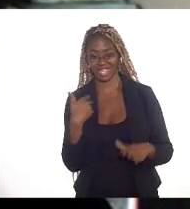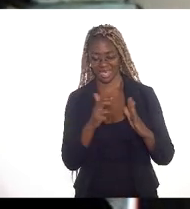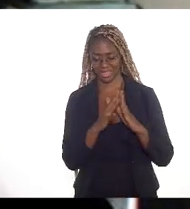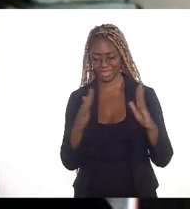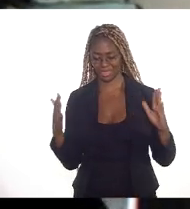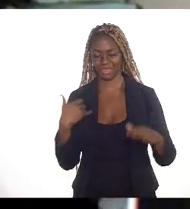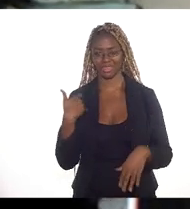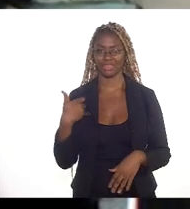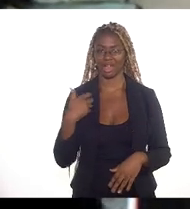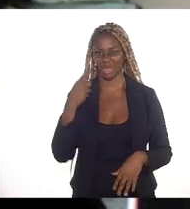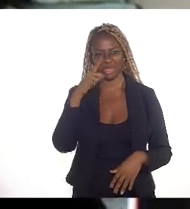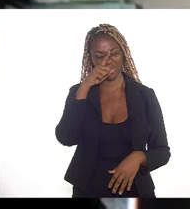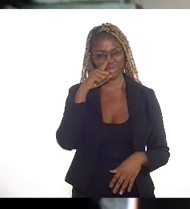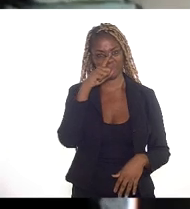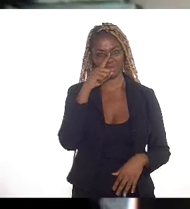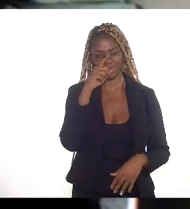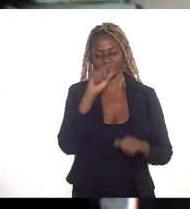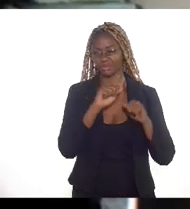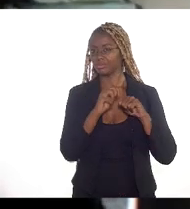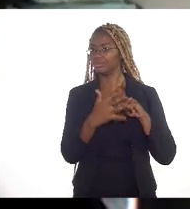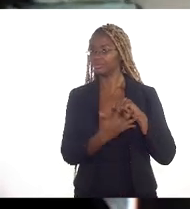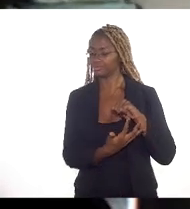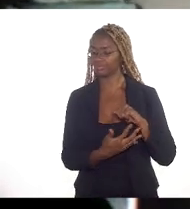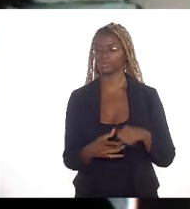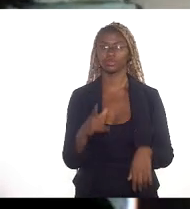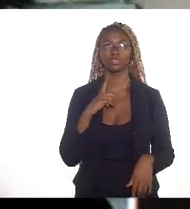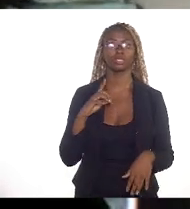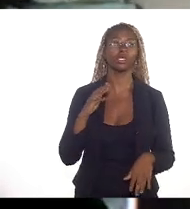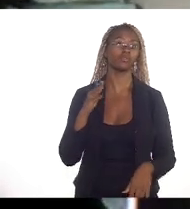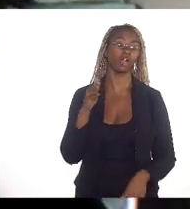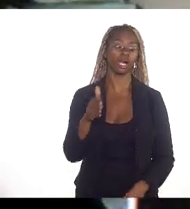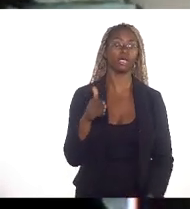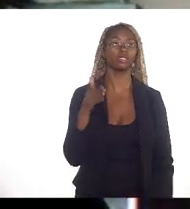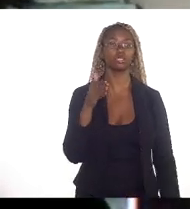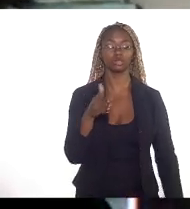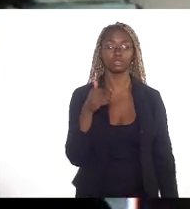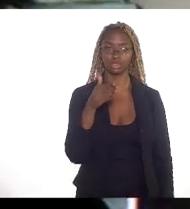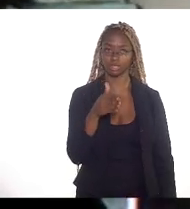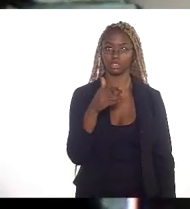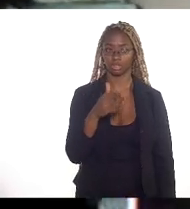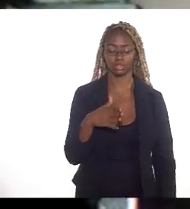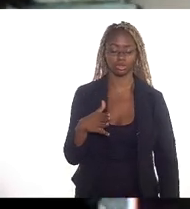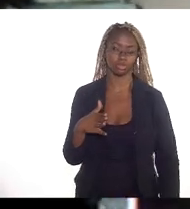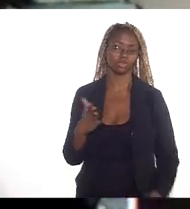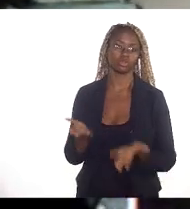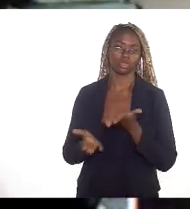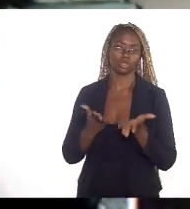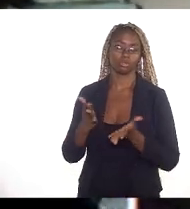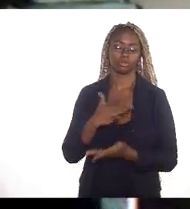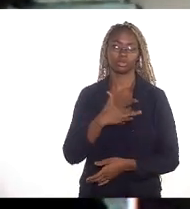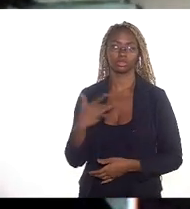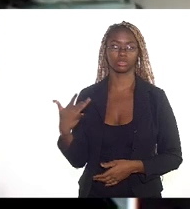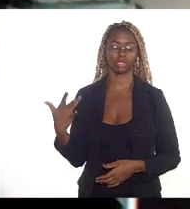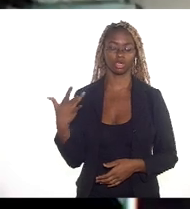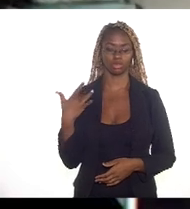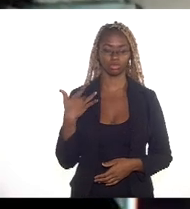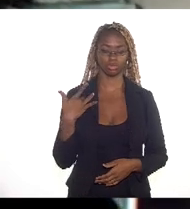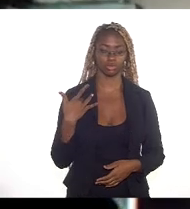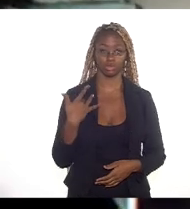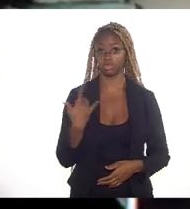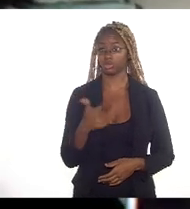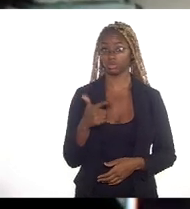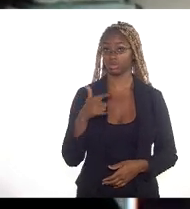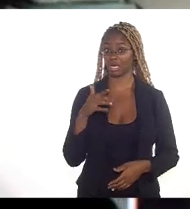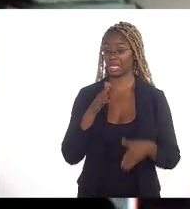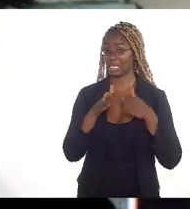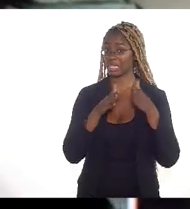teve acesso às formas mais sofisticadas de tratamento, aquelas, inclusive, que não estão acessíveis